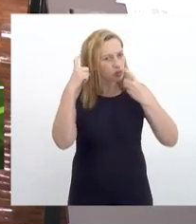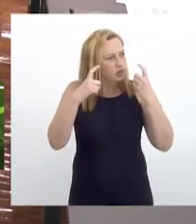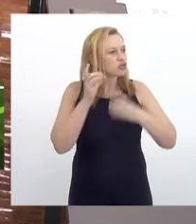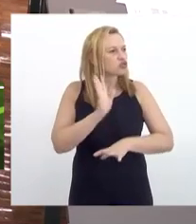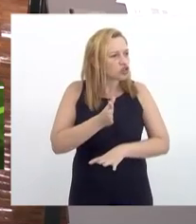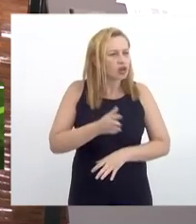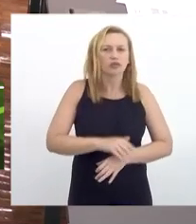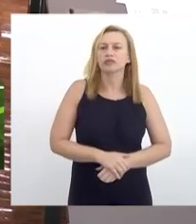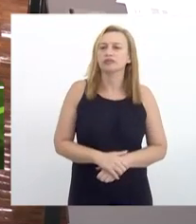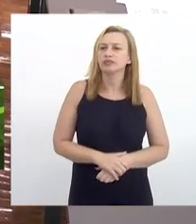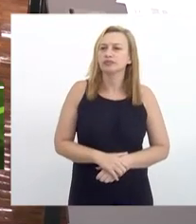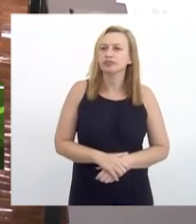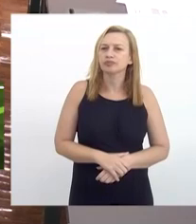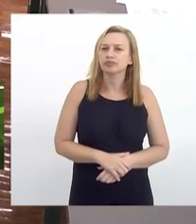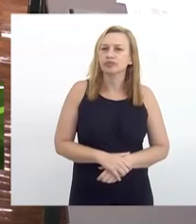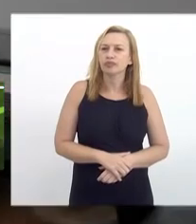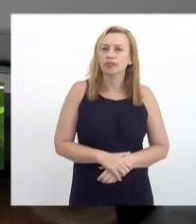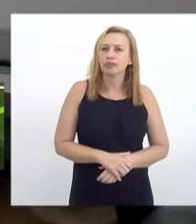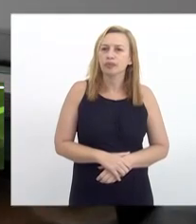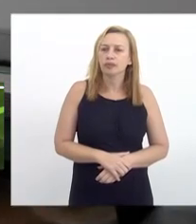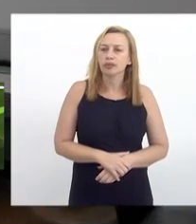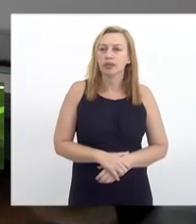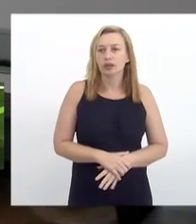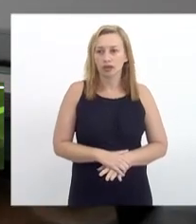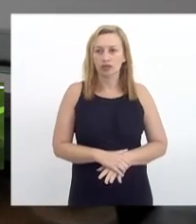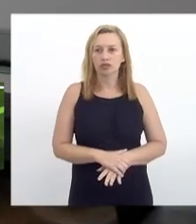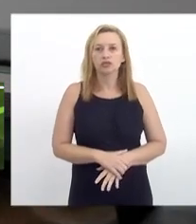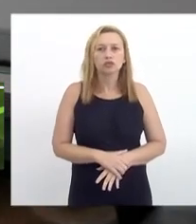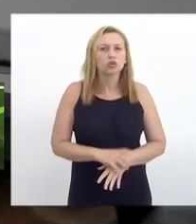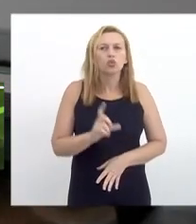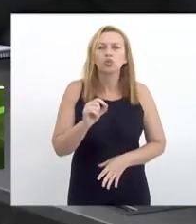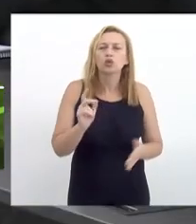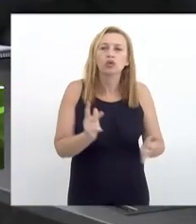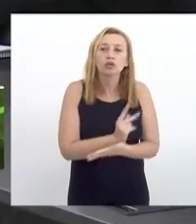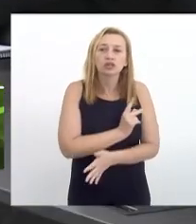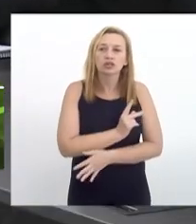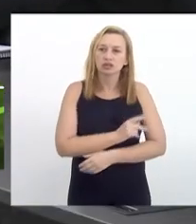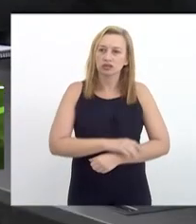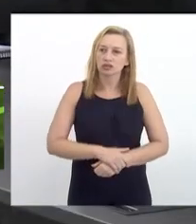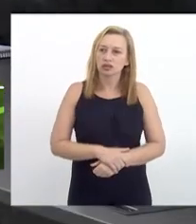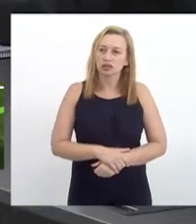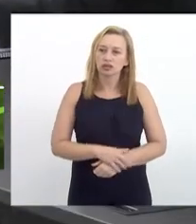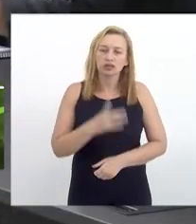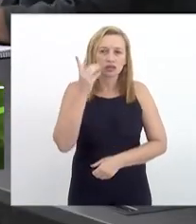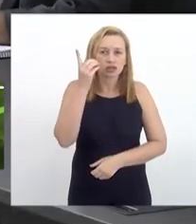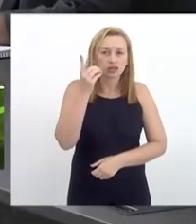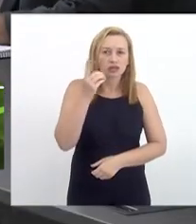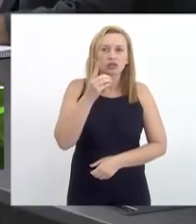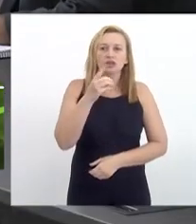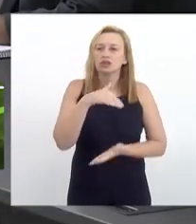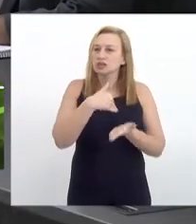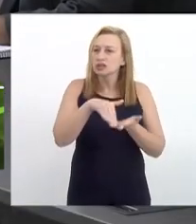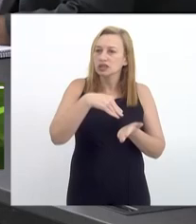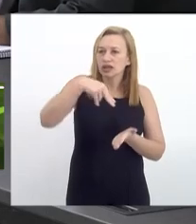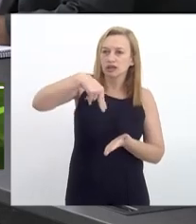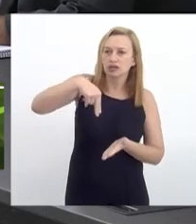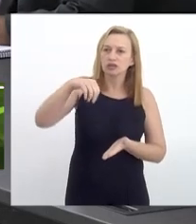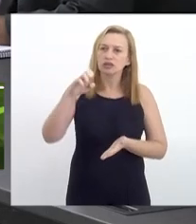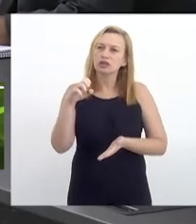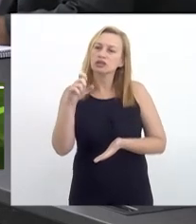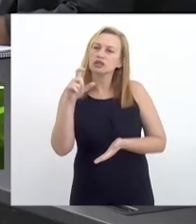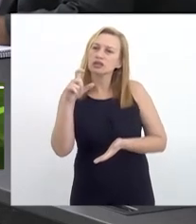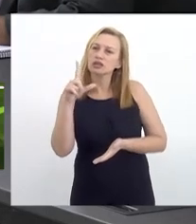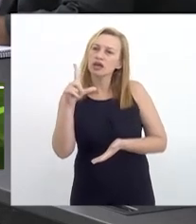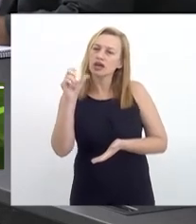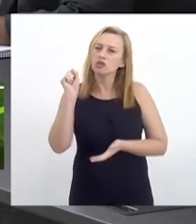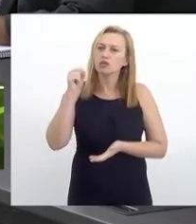conta deputado o que aconteceu o que aconteceu foi o seguinte o deputado o secretário Nelson veio com